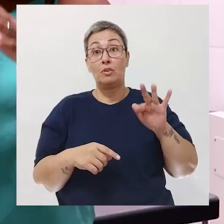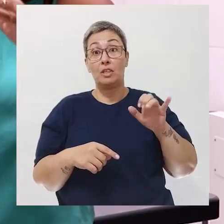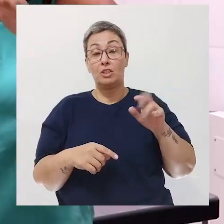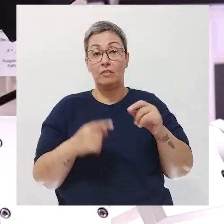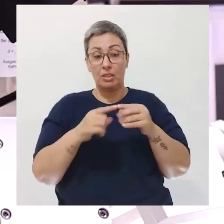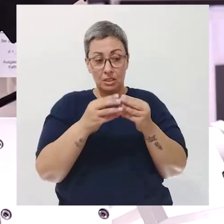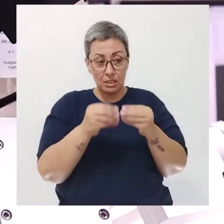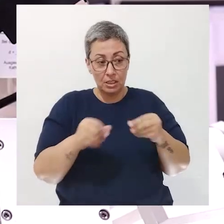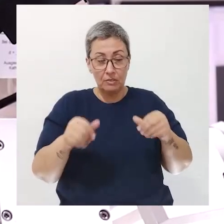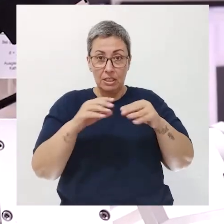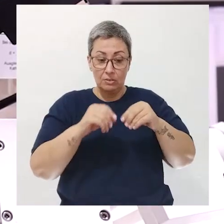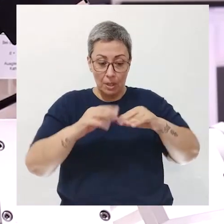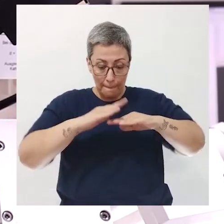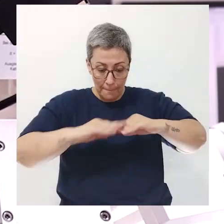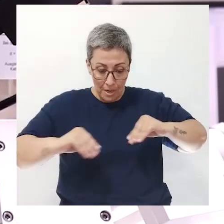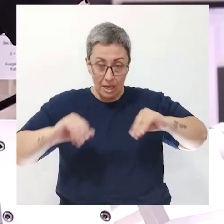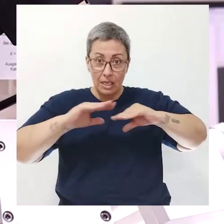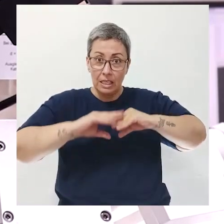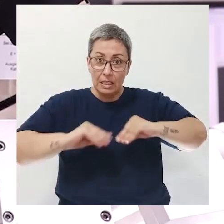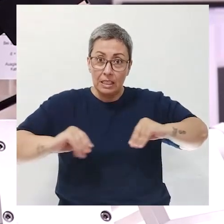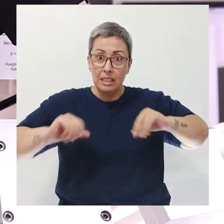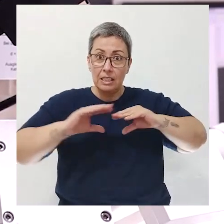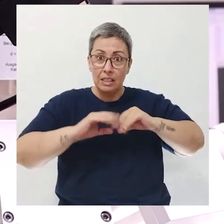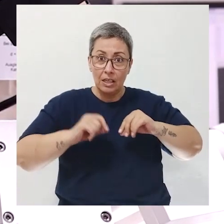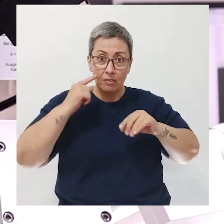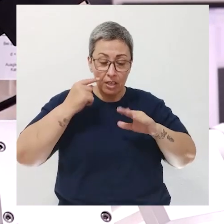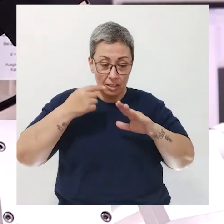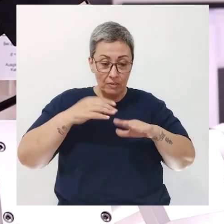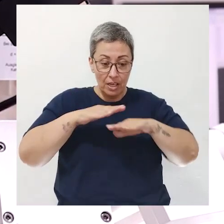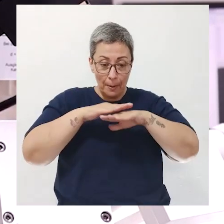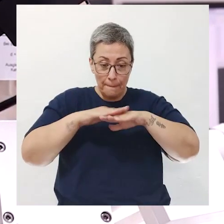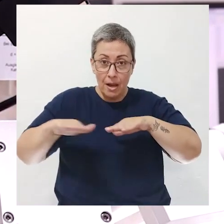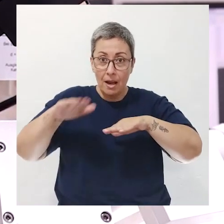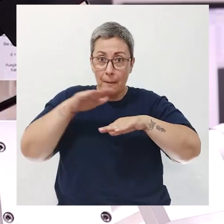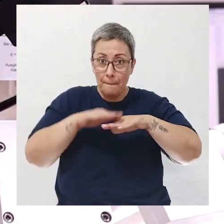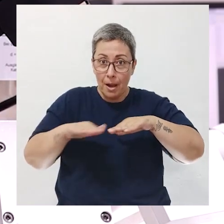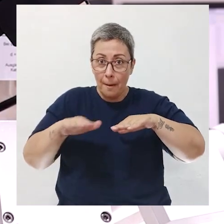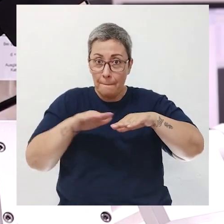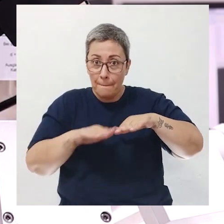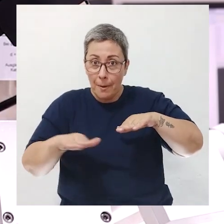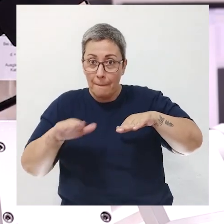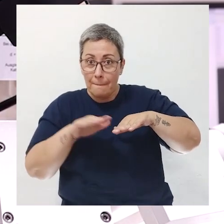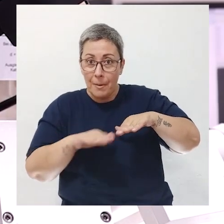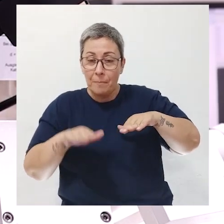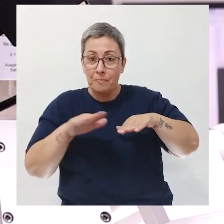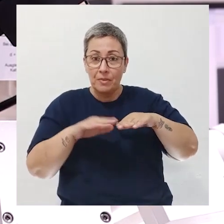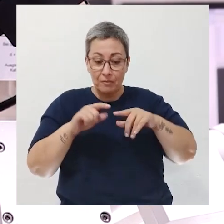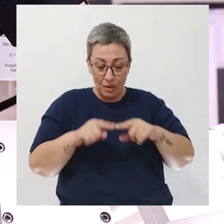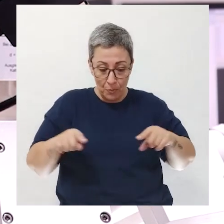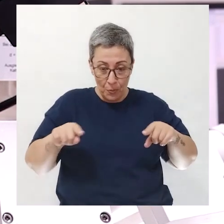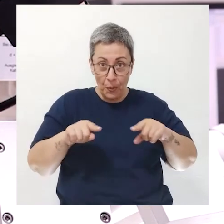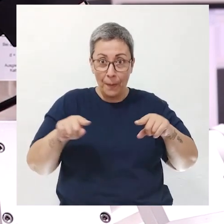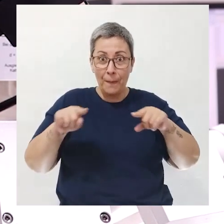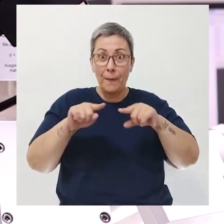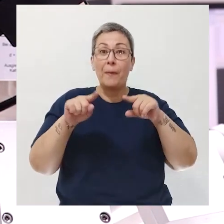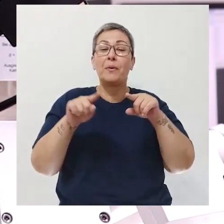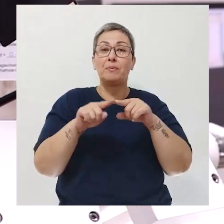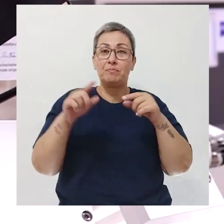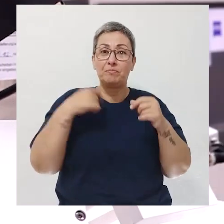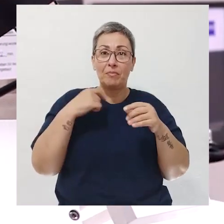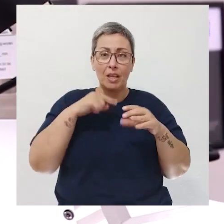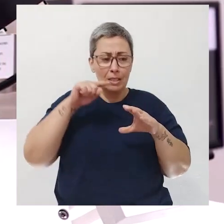ele vai destruindo as porções superiores da amostra de forma a ir analisando em camadas o material e forma uma